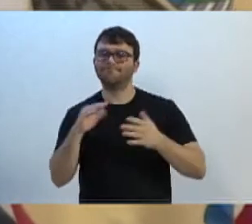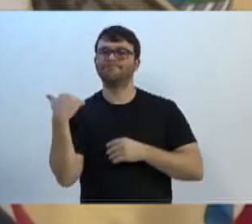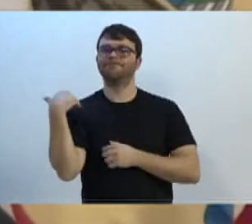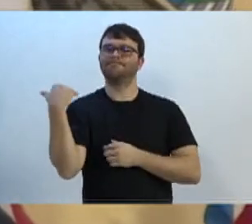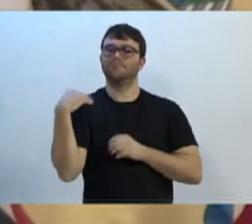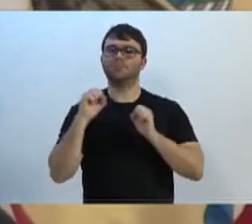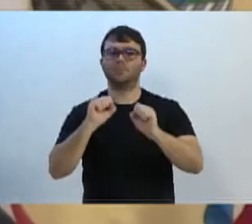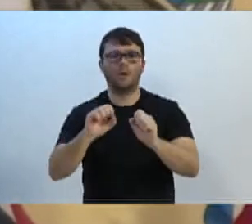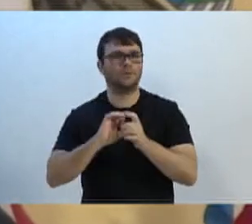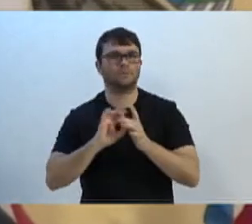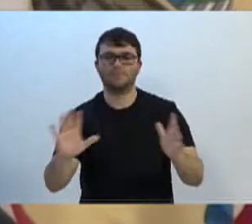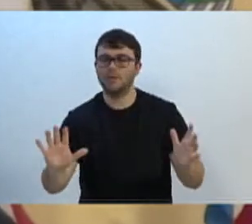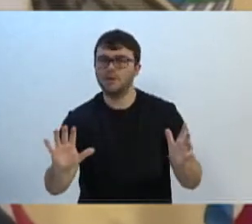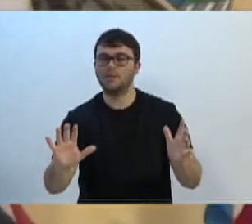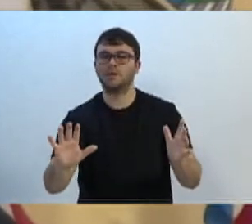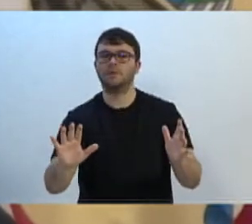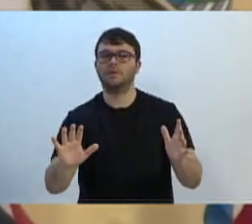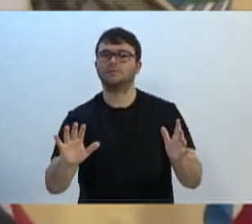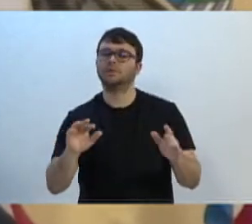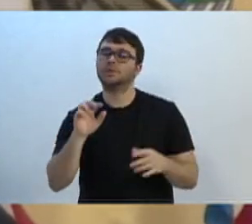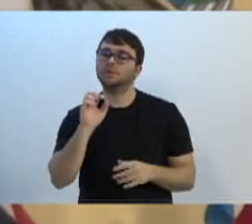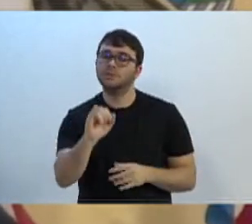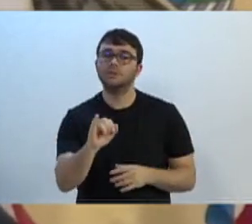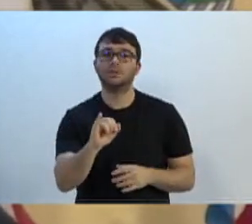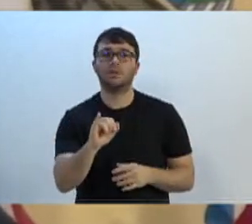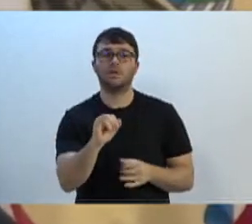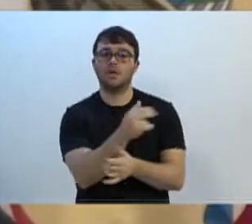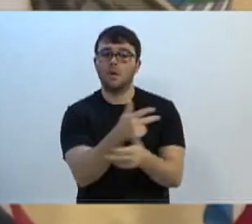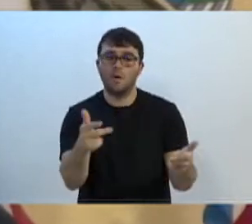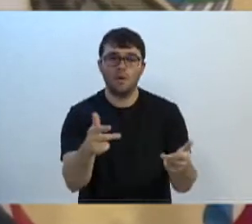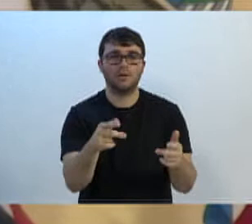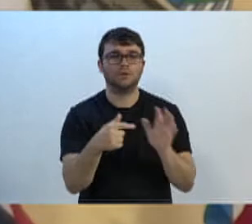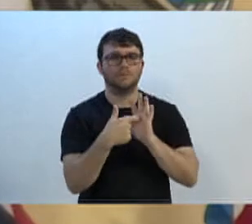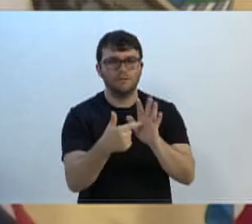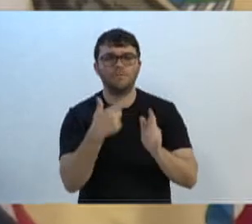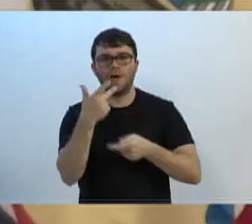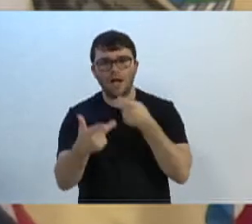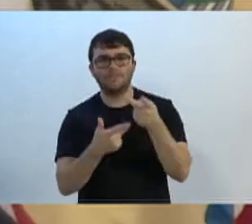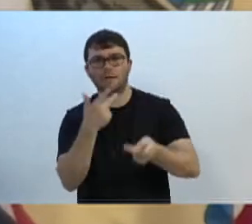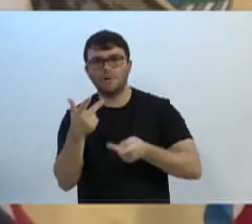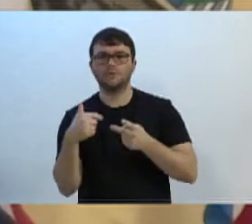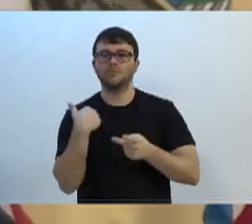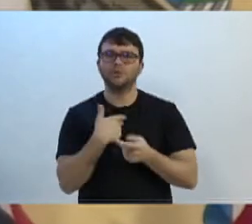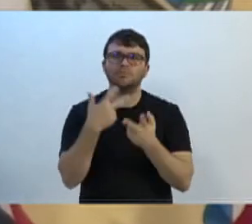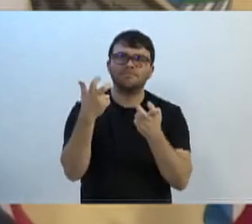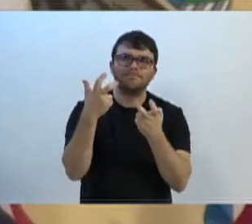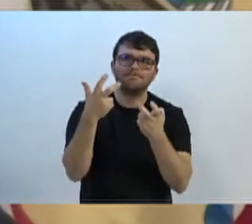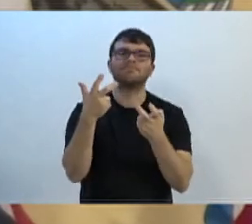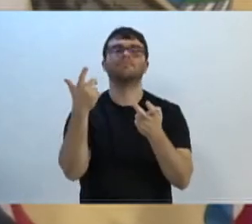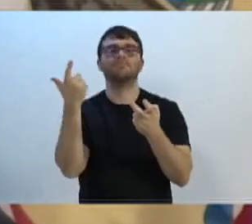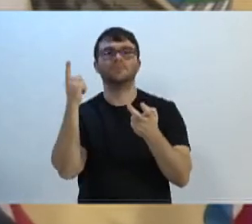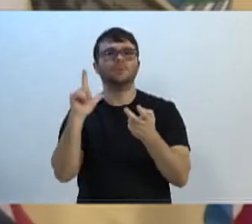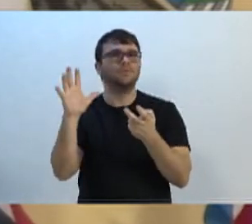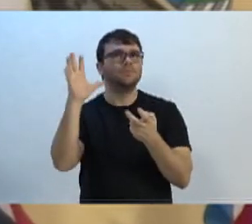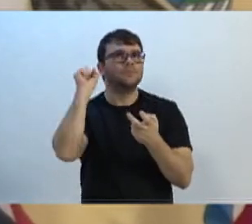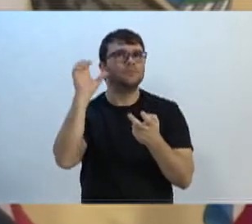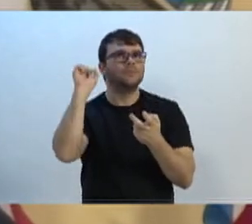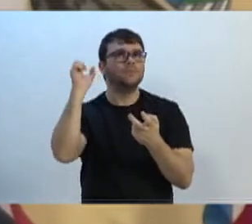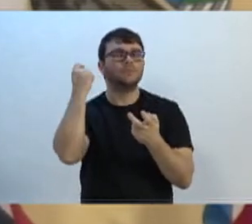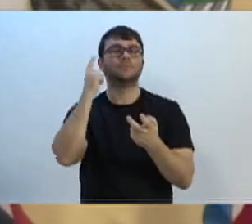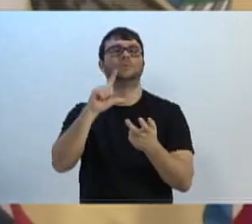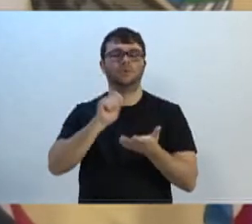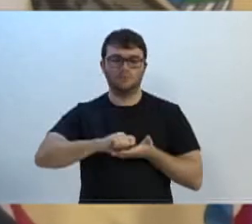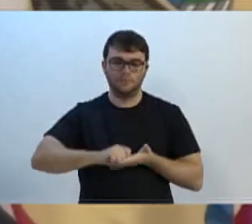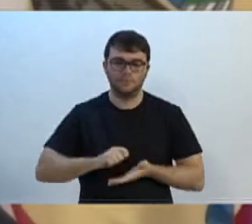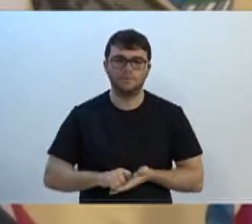obviamente vamos nos ater as demandas que serão aqui apresentadas estamos de ouvidos abertos para buscar fazer a nossa parte